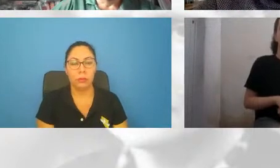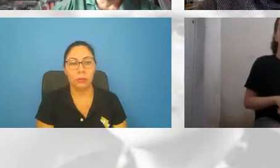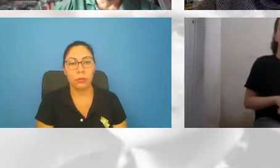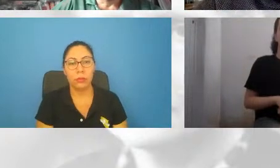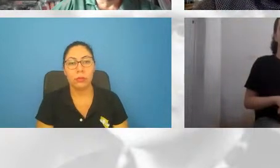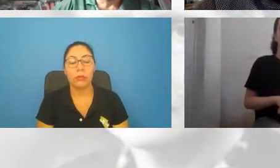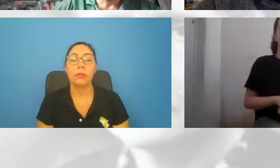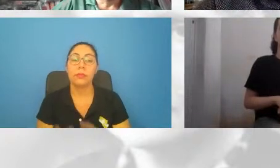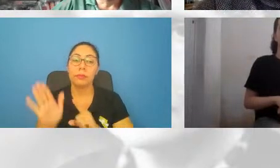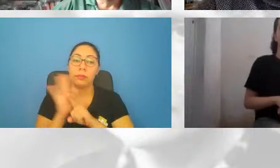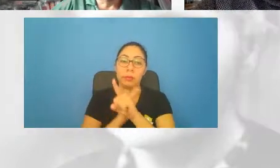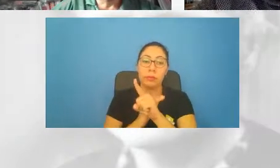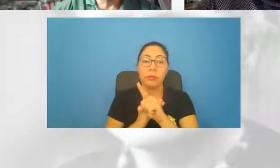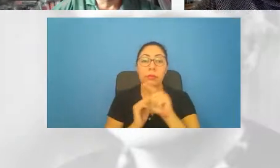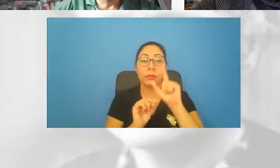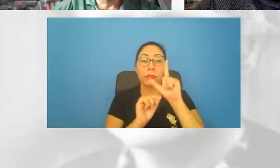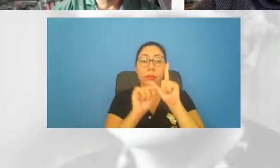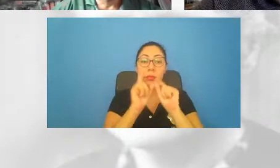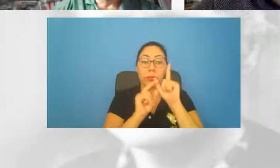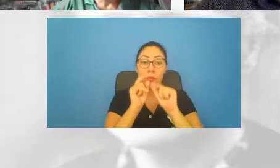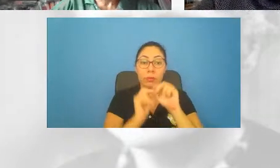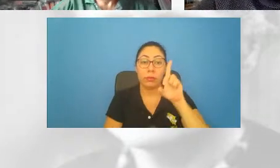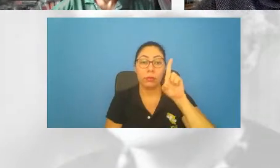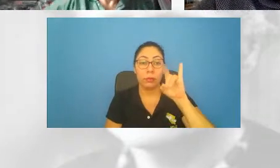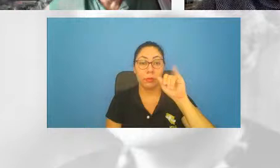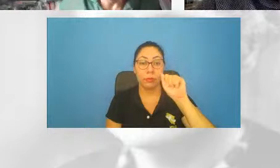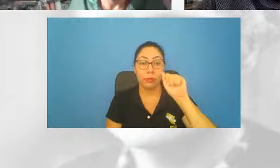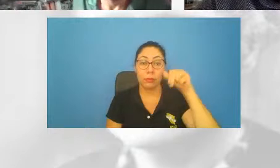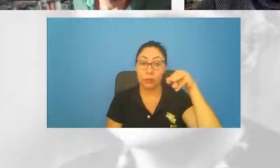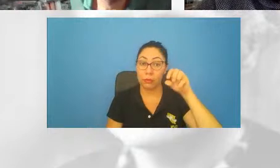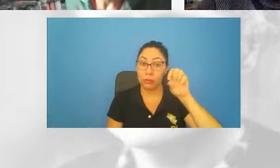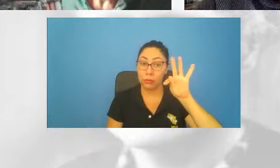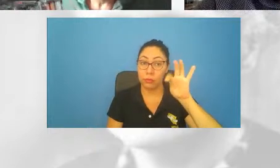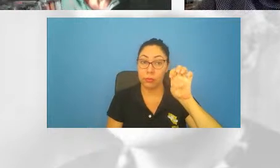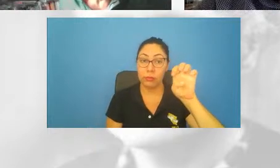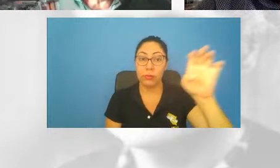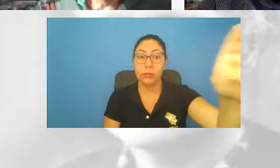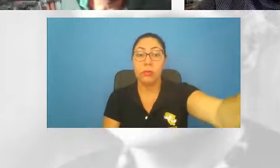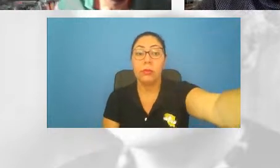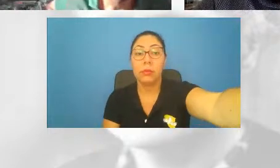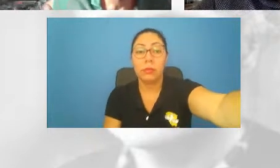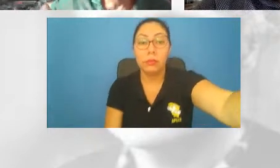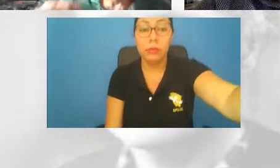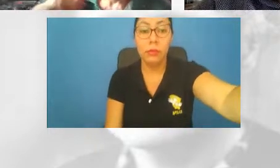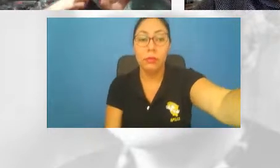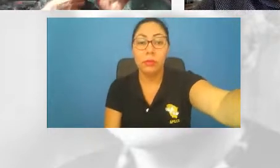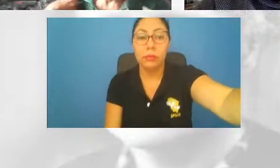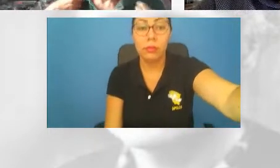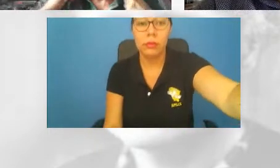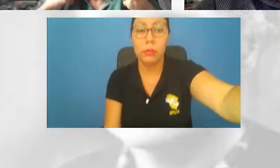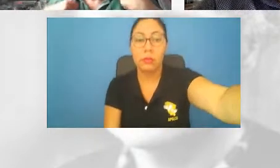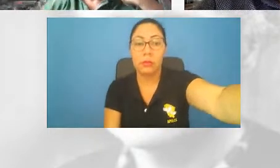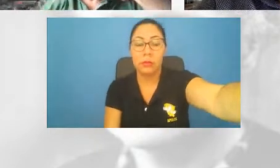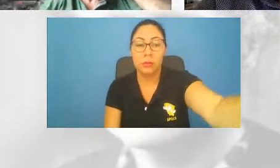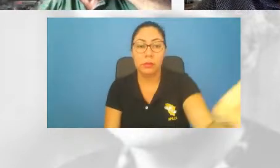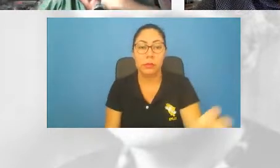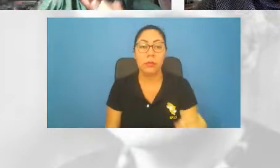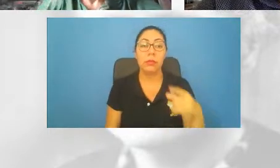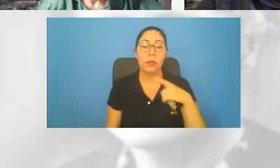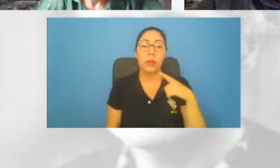a estrela de diamante está na nossa galáxia, é uma estrela que está razoavelmente perto,